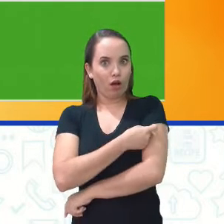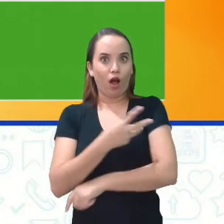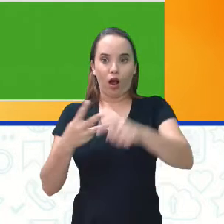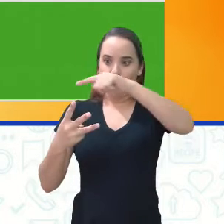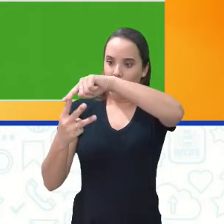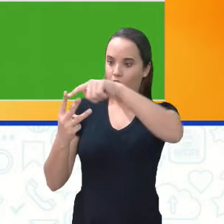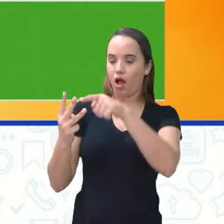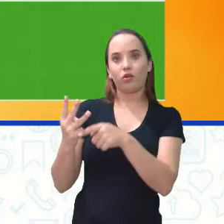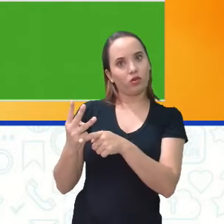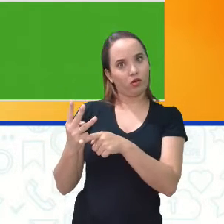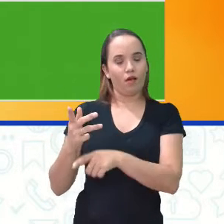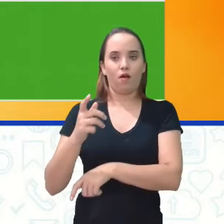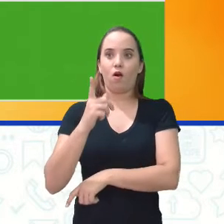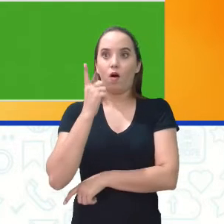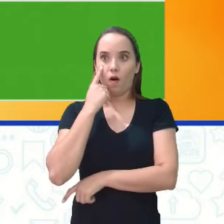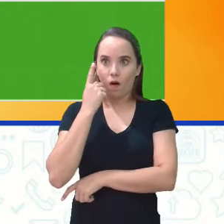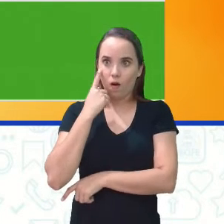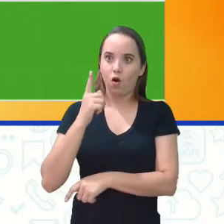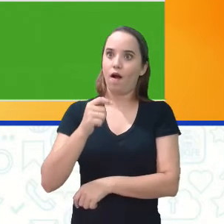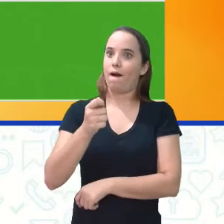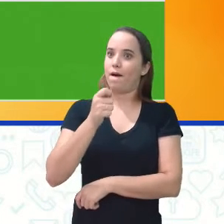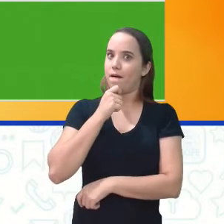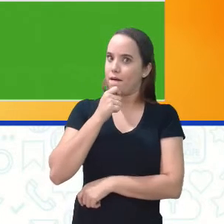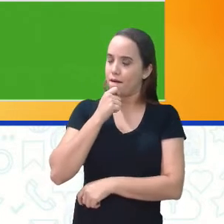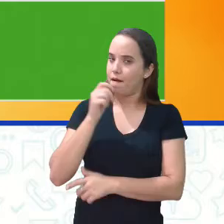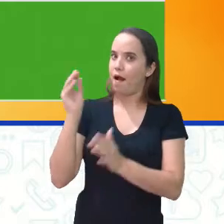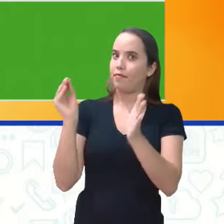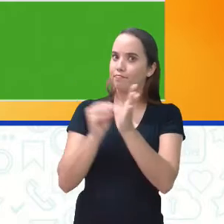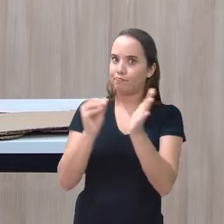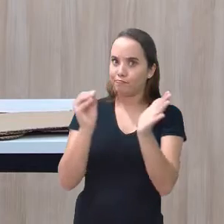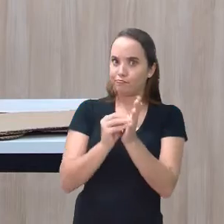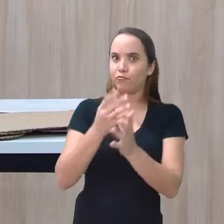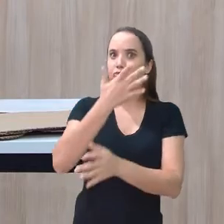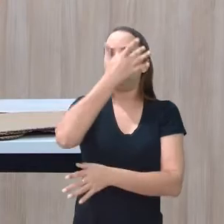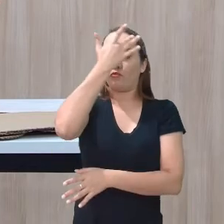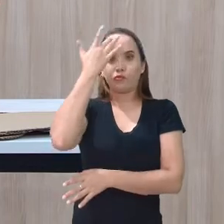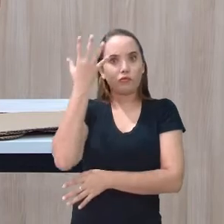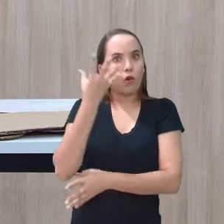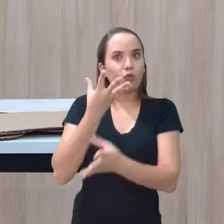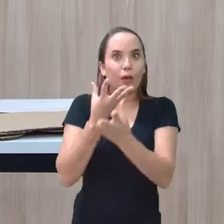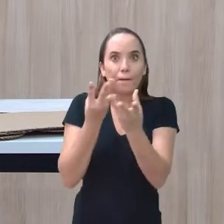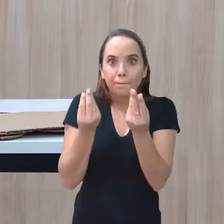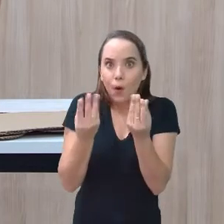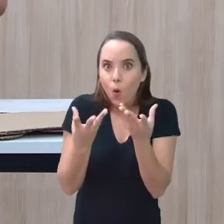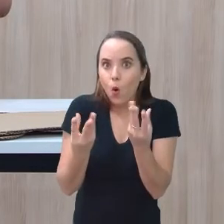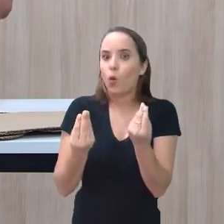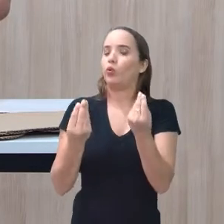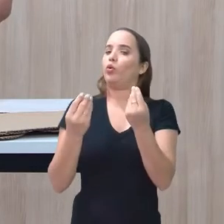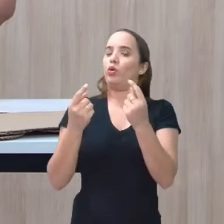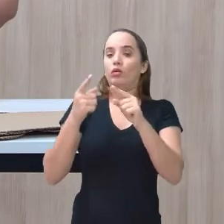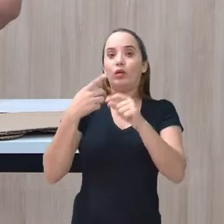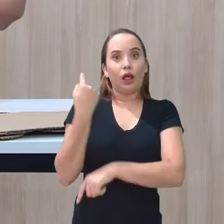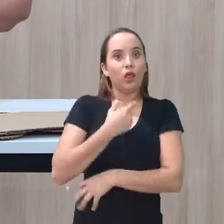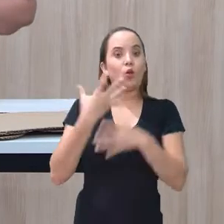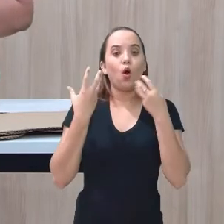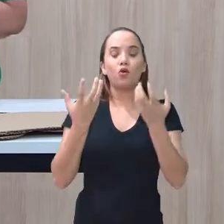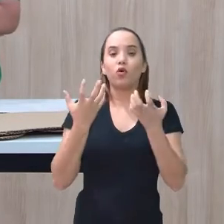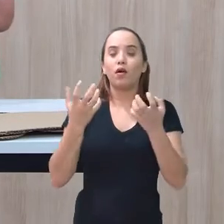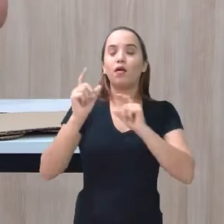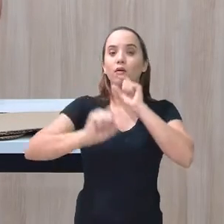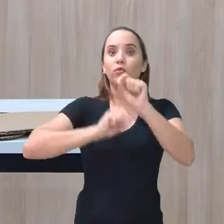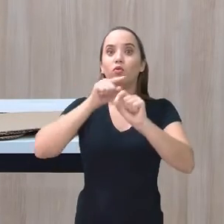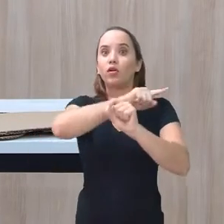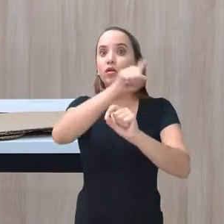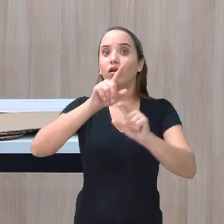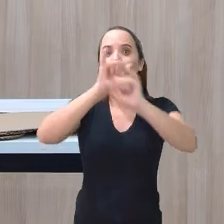tem muita gente ainda para se vacinar e contamos com vocês para que vocês possam divulgar isso aí. Veja